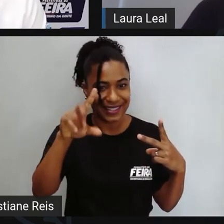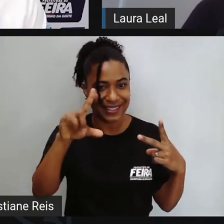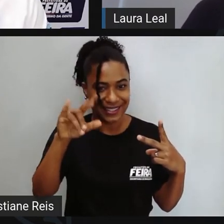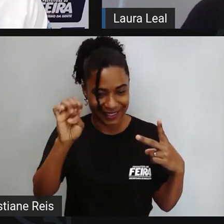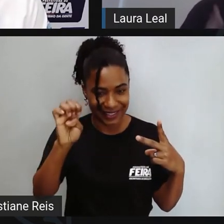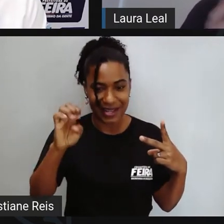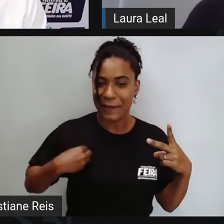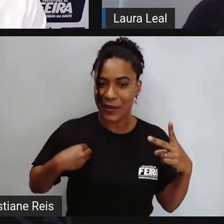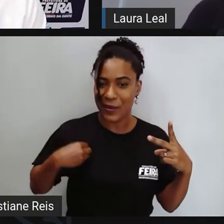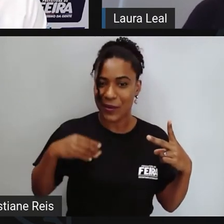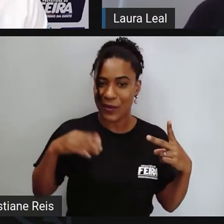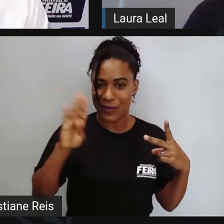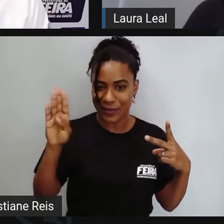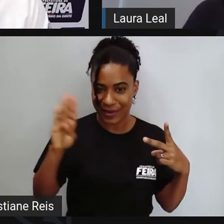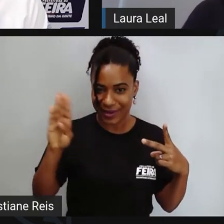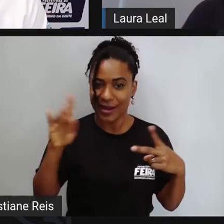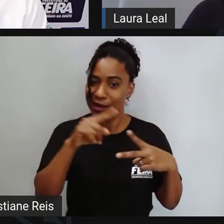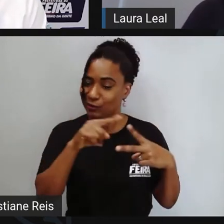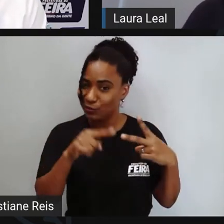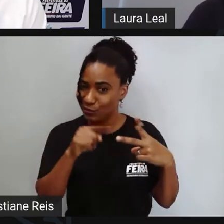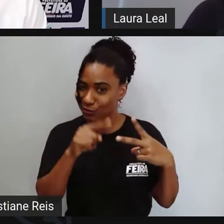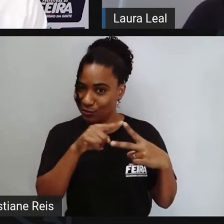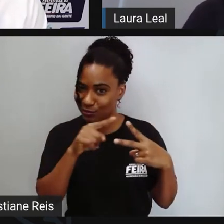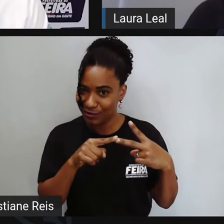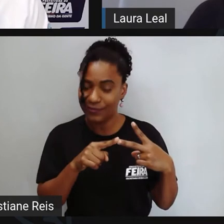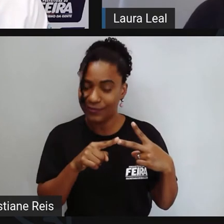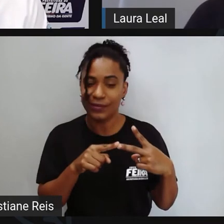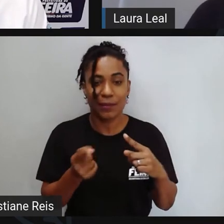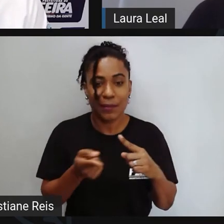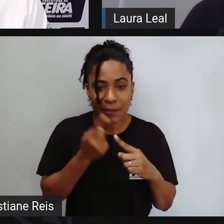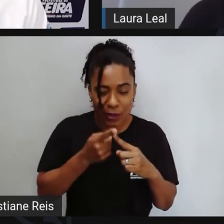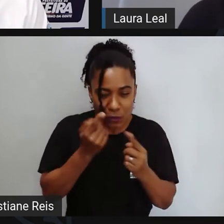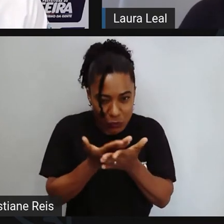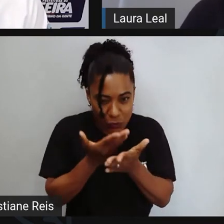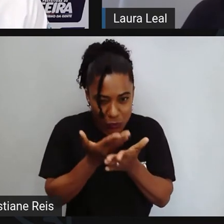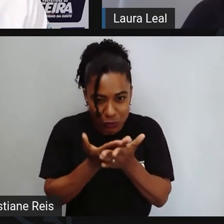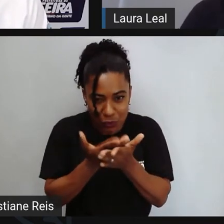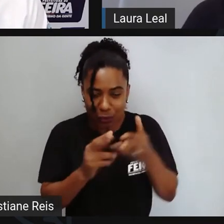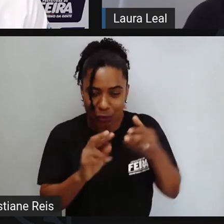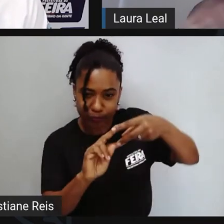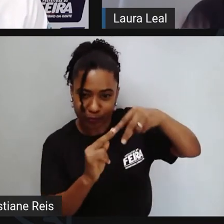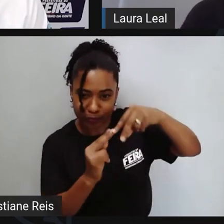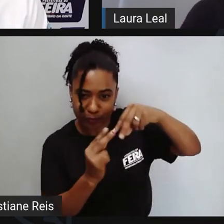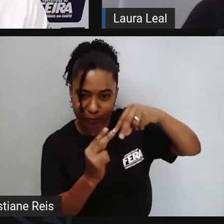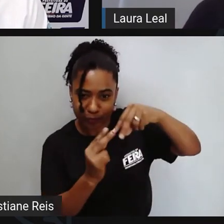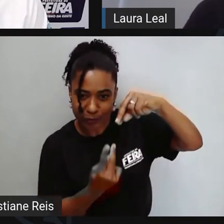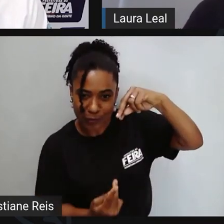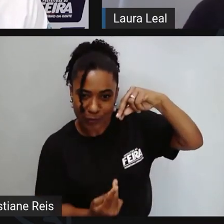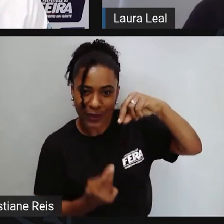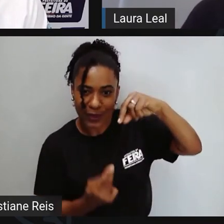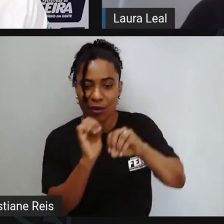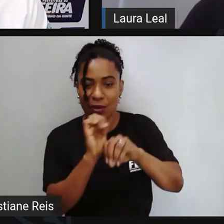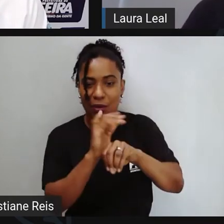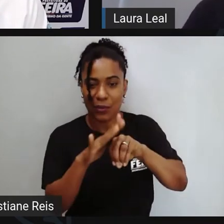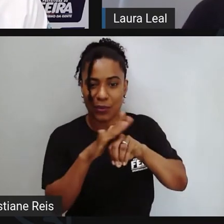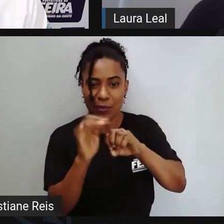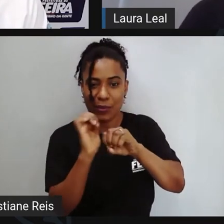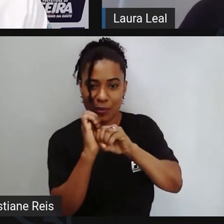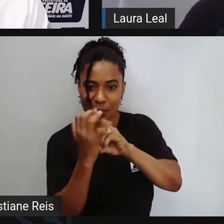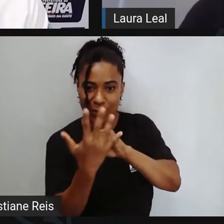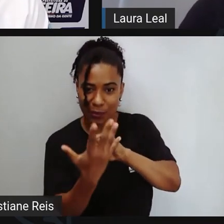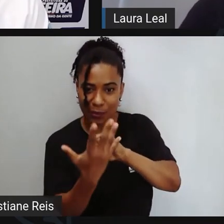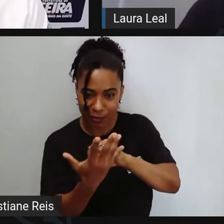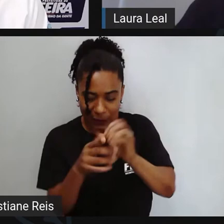Bahia. Elas duas fizeram o primeiro sequenciamento do COVID aqui no Brasil, logo depois a gente ter o primeiro caso de COVID identificado